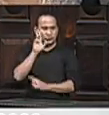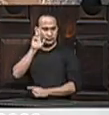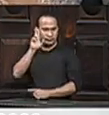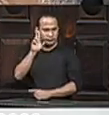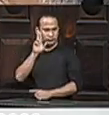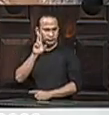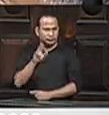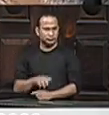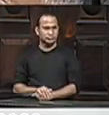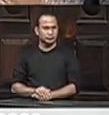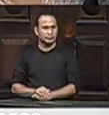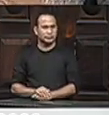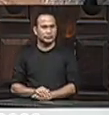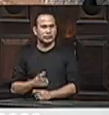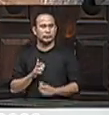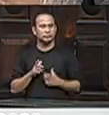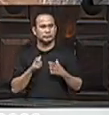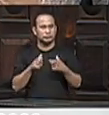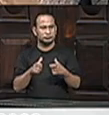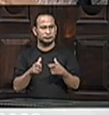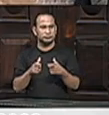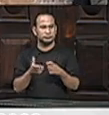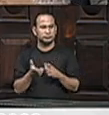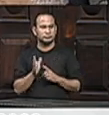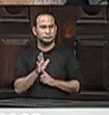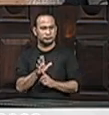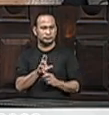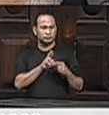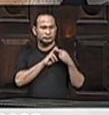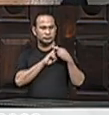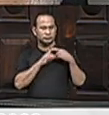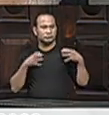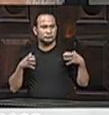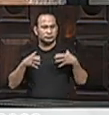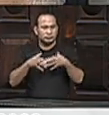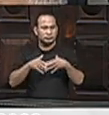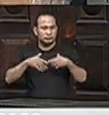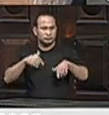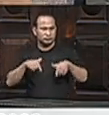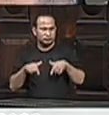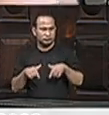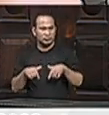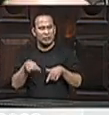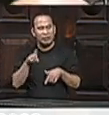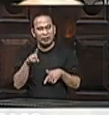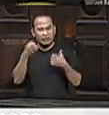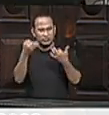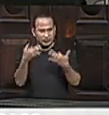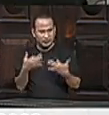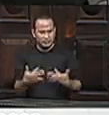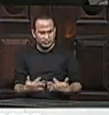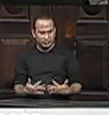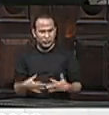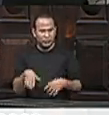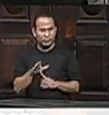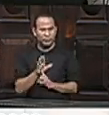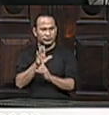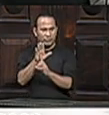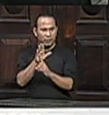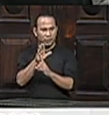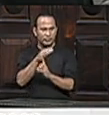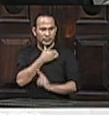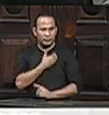do Estado a composição dos conselhos por decreto. Mas eu acho que isso não é necessário. É mais democrático que as entidades, elas